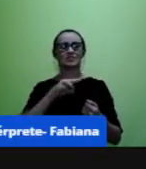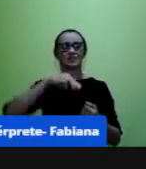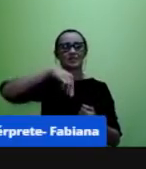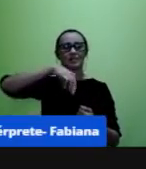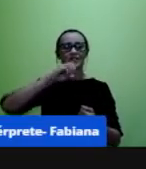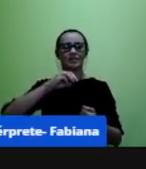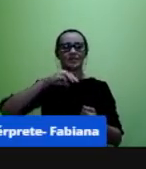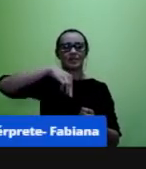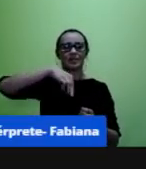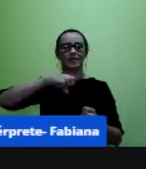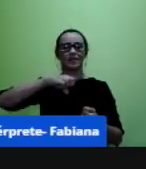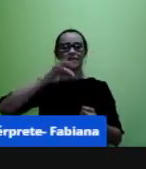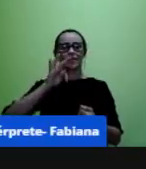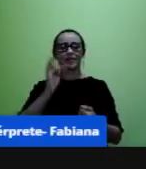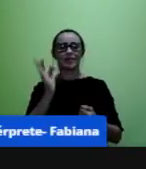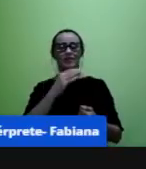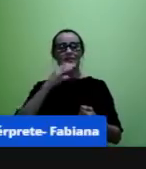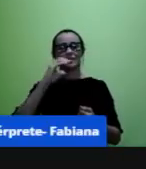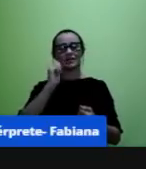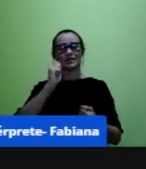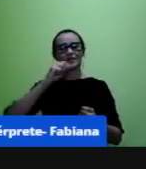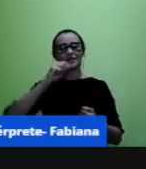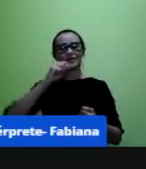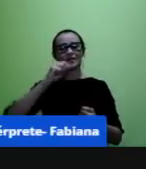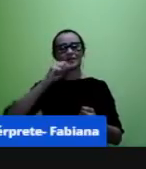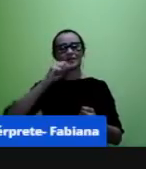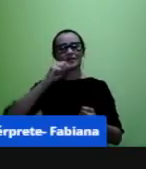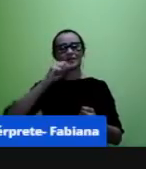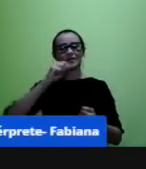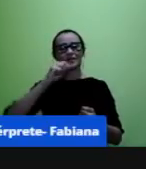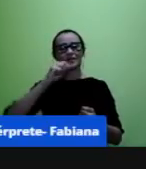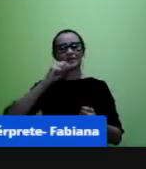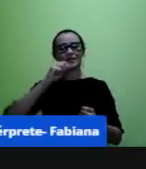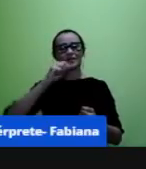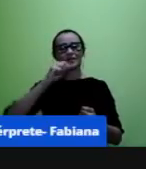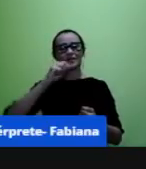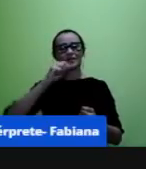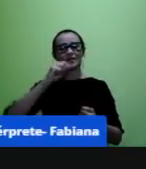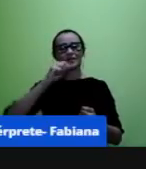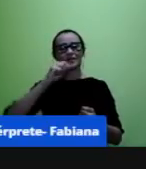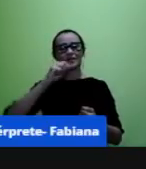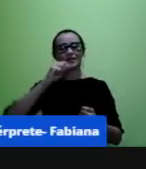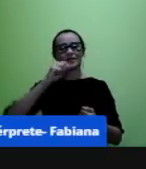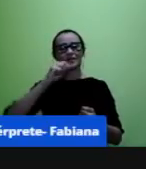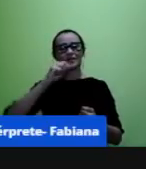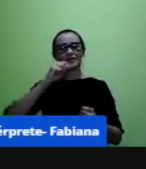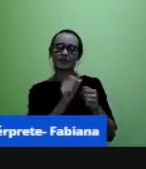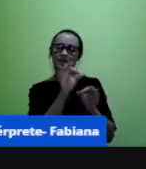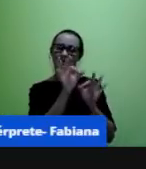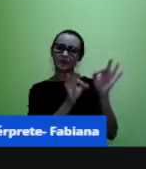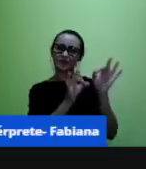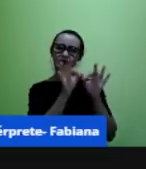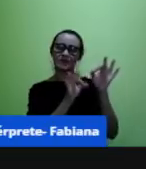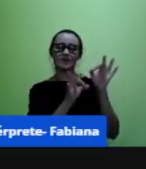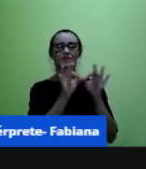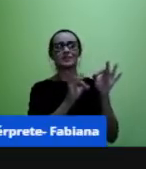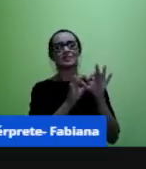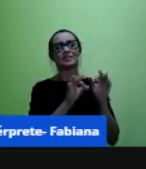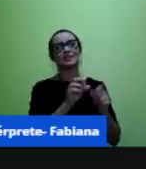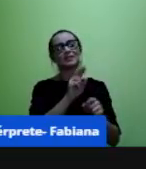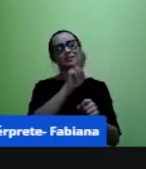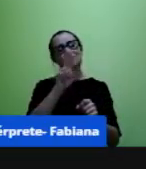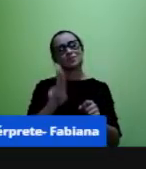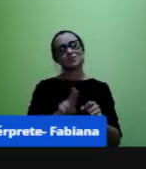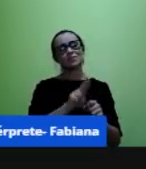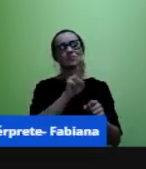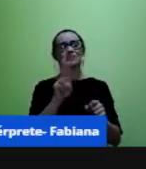MomentCam, o aplicativo, mas eu produzo caricatura nele e uso os editores de